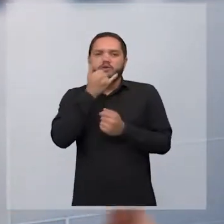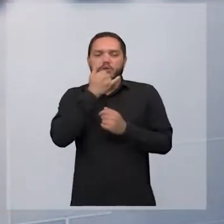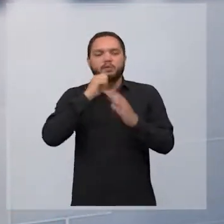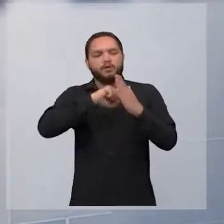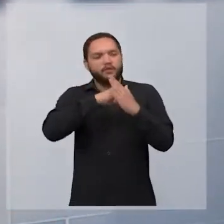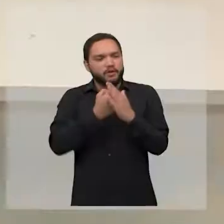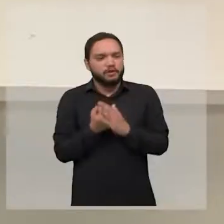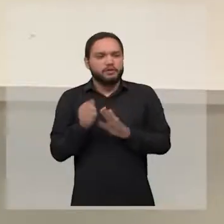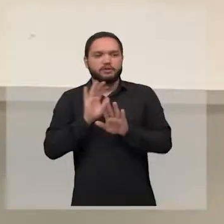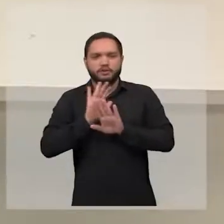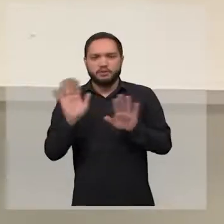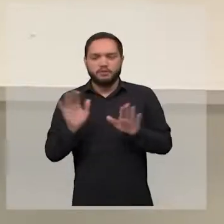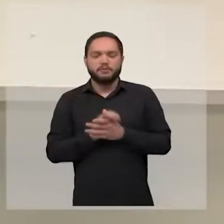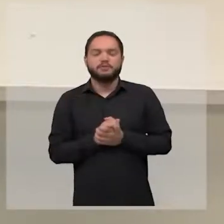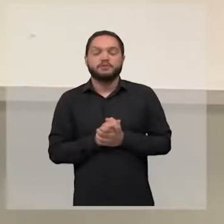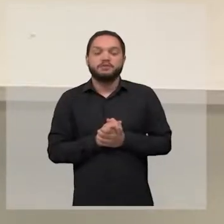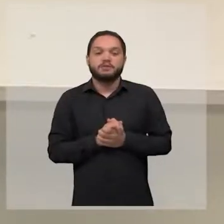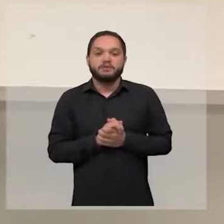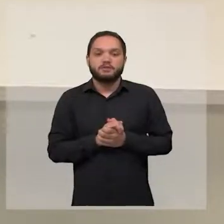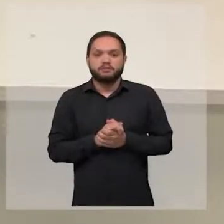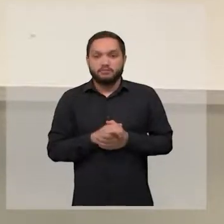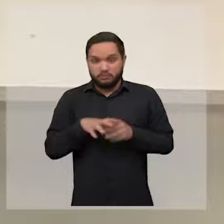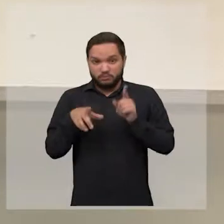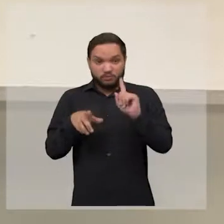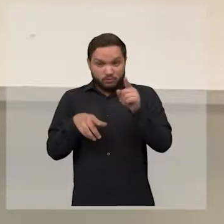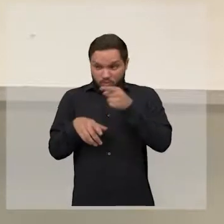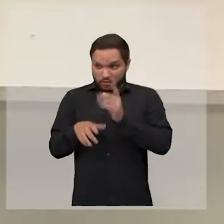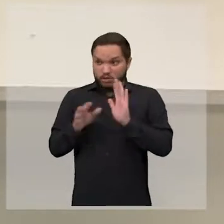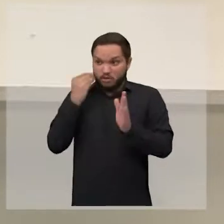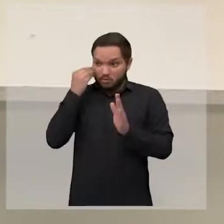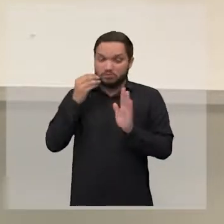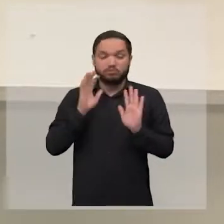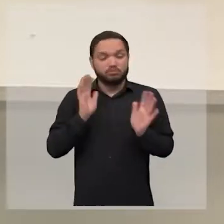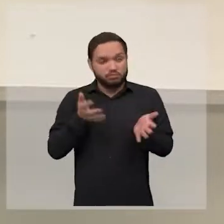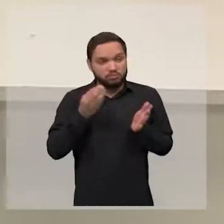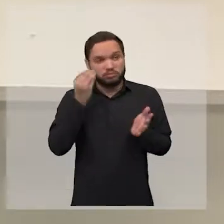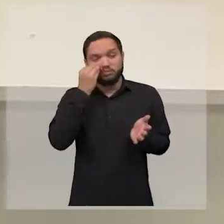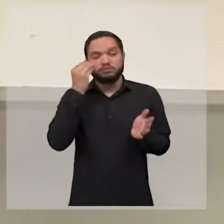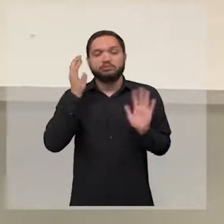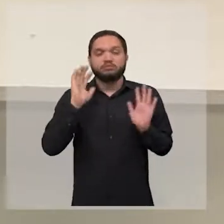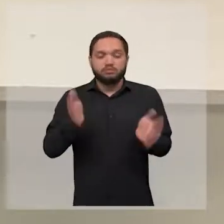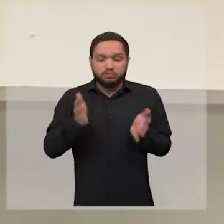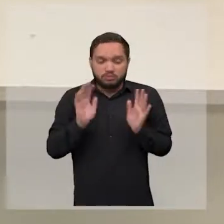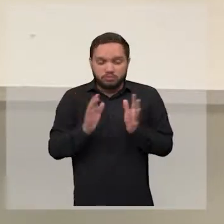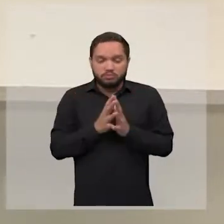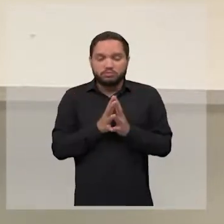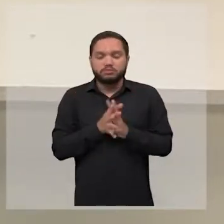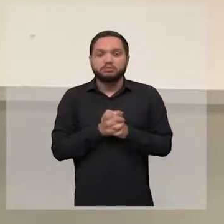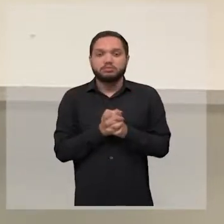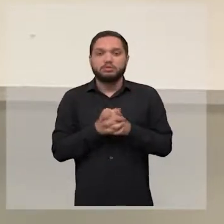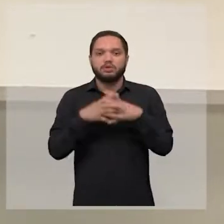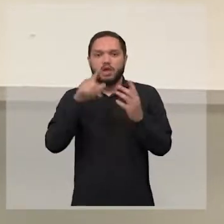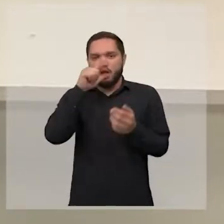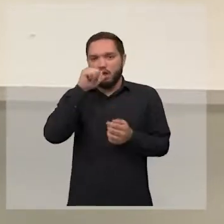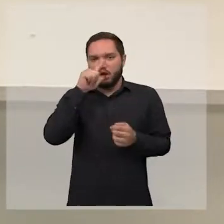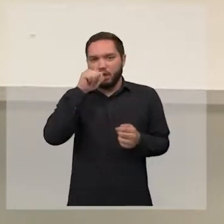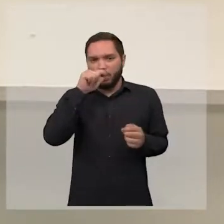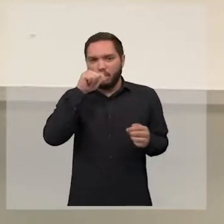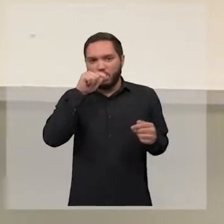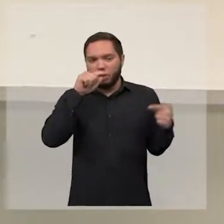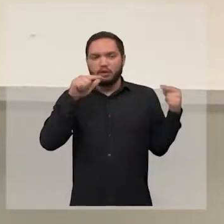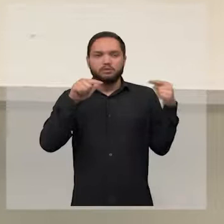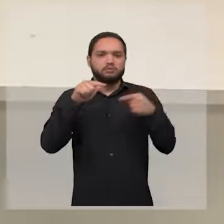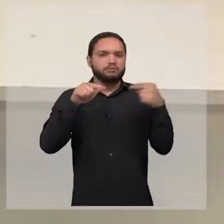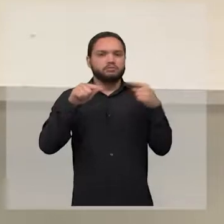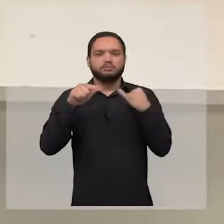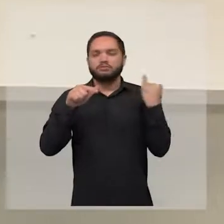o senhor Mas olha, fez o experimento, né? Além de você, então, experimentar isso, esse líquido é precioso.